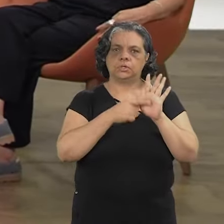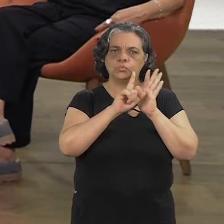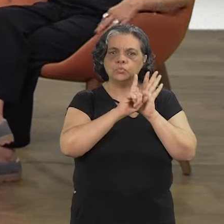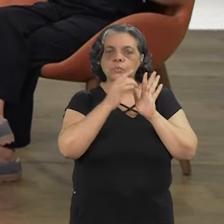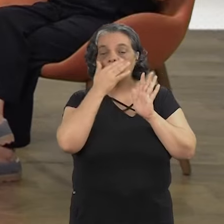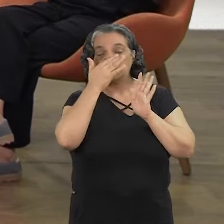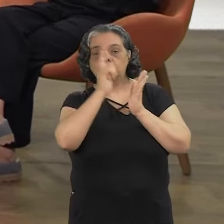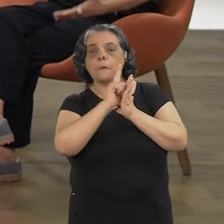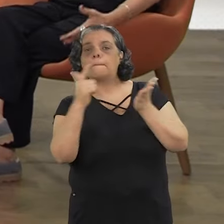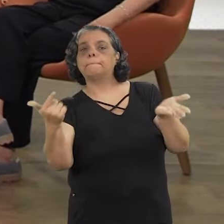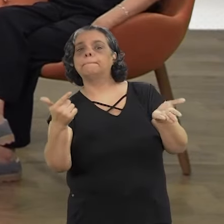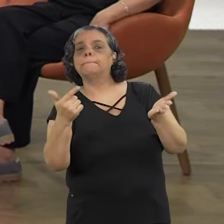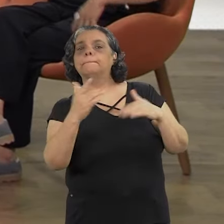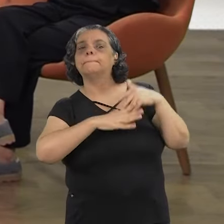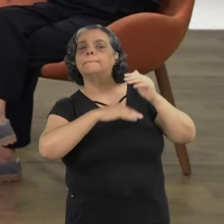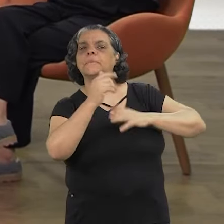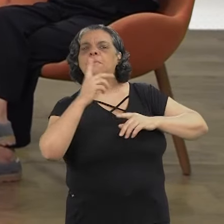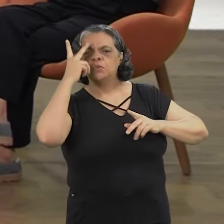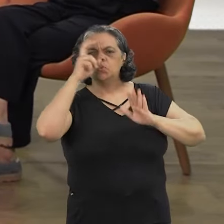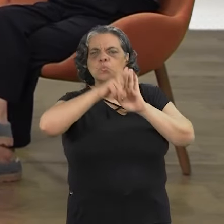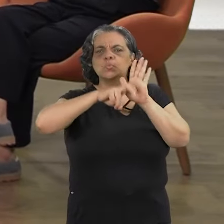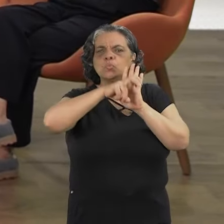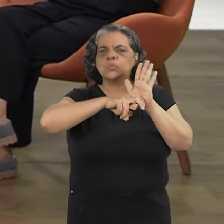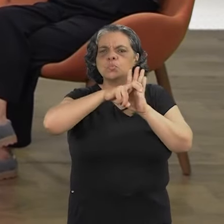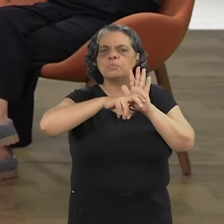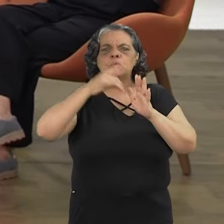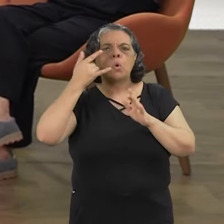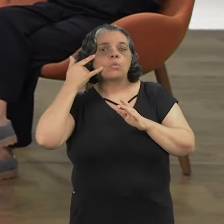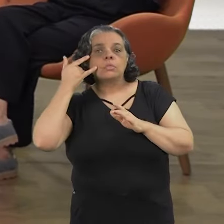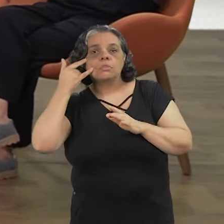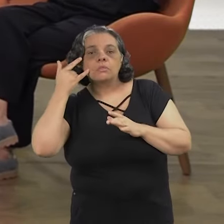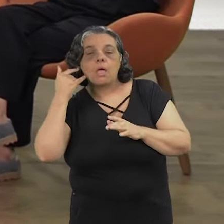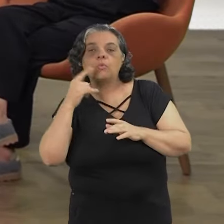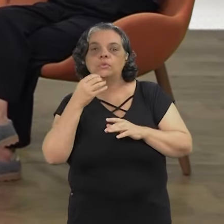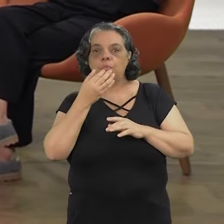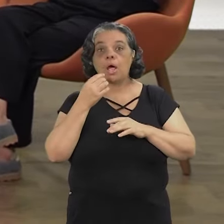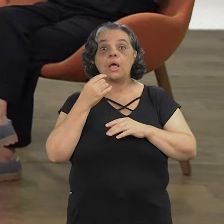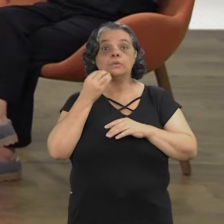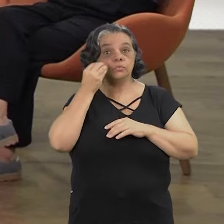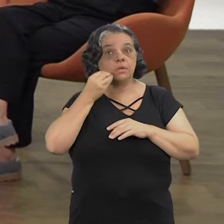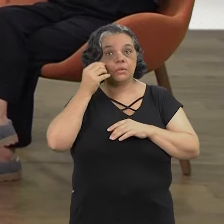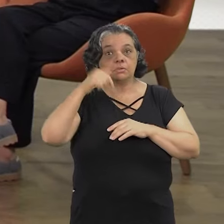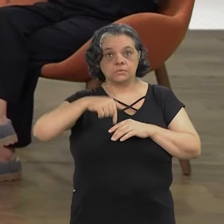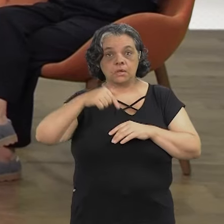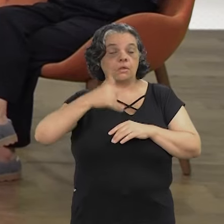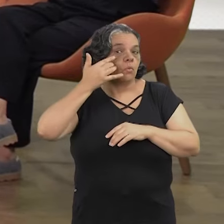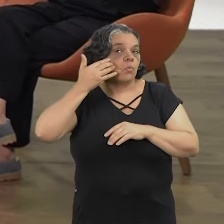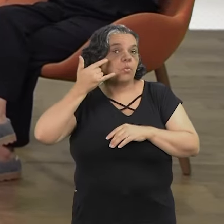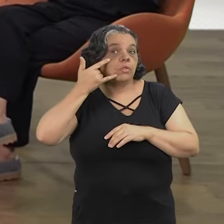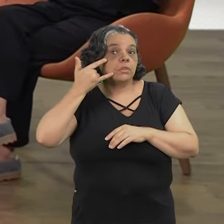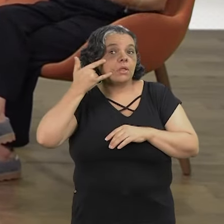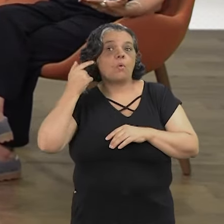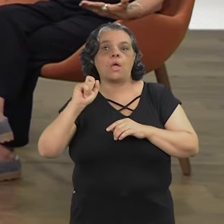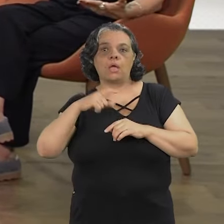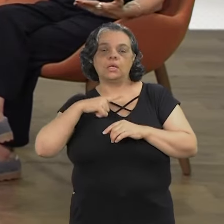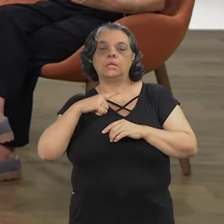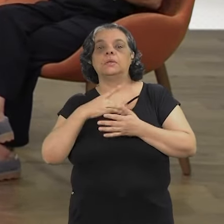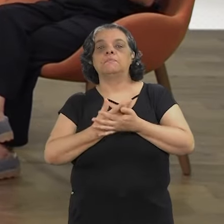sendo repórteres pessoas cadeirantes pessoas com Down a gente tem uma experiência aqui na Unicap com pessoas com Down que é apresentam